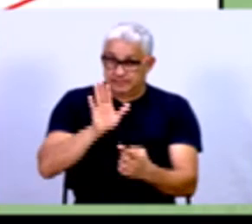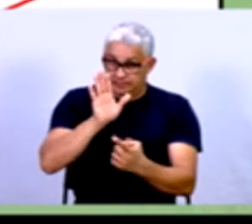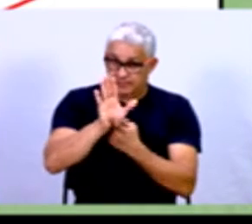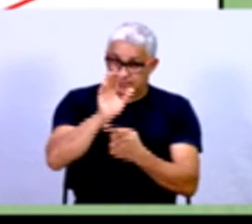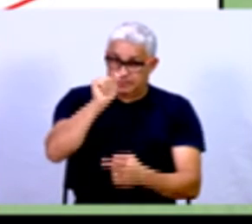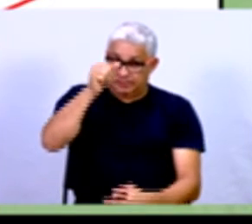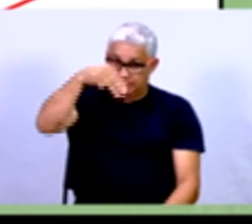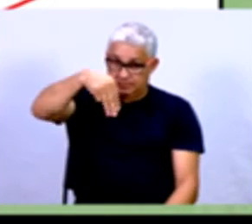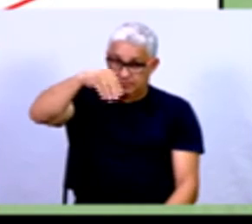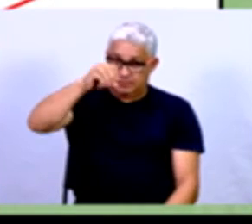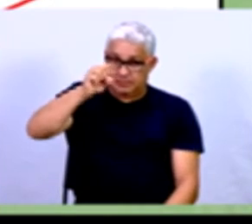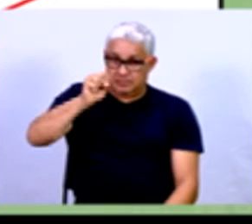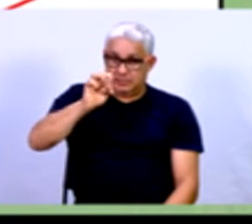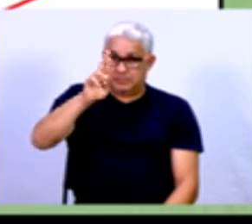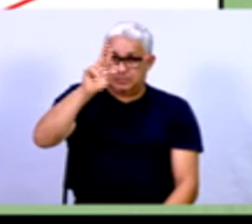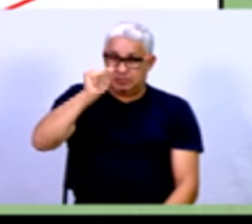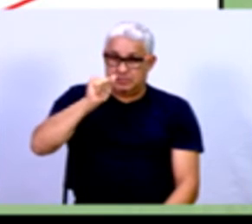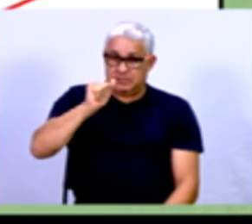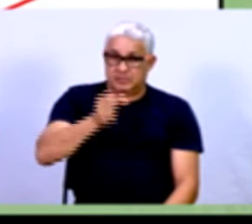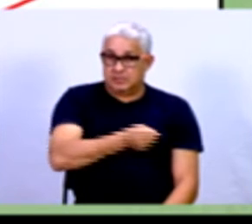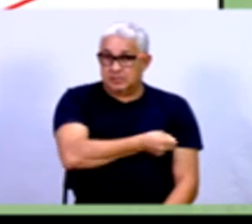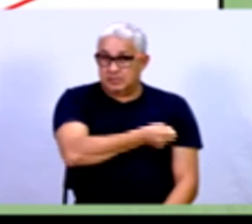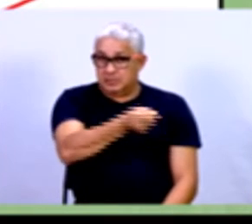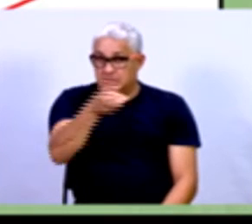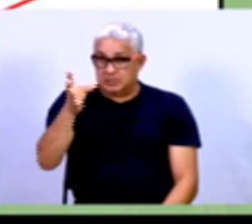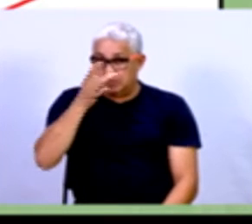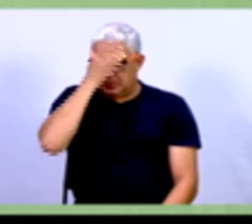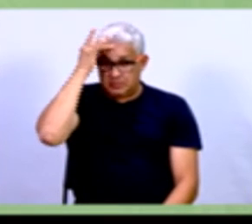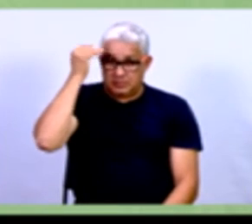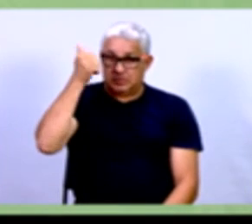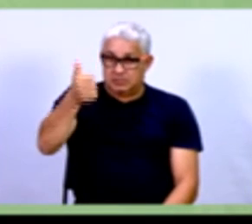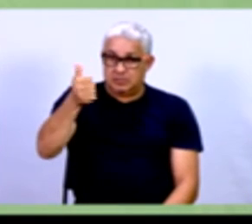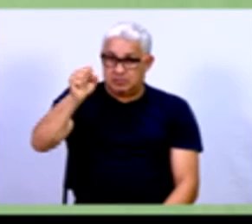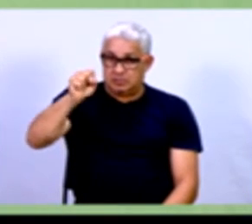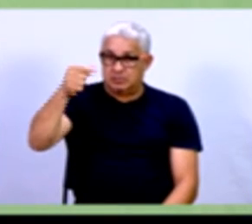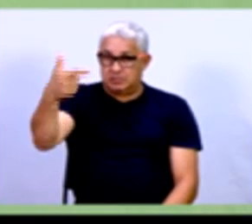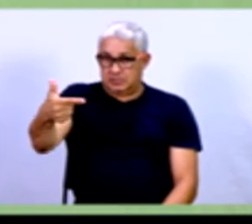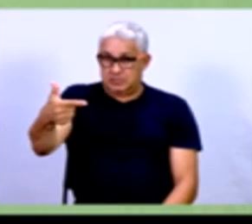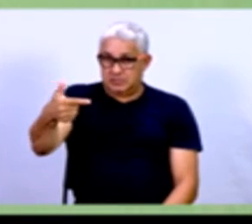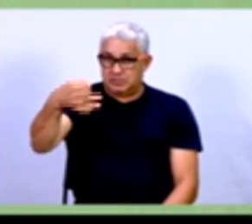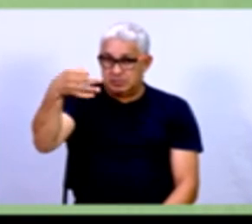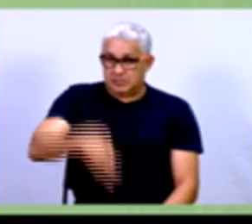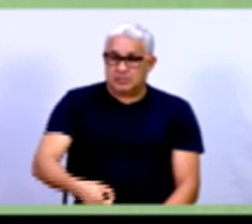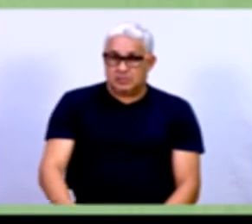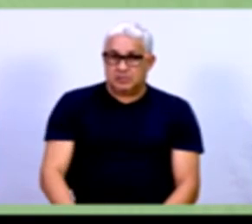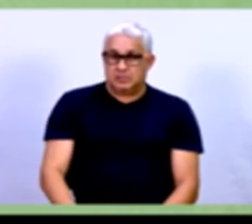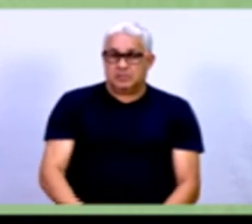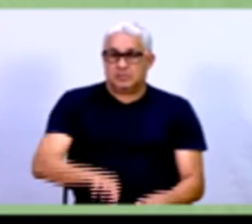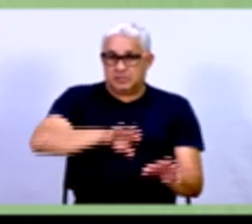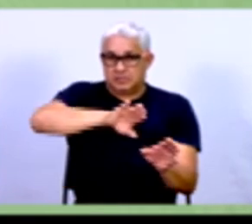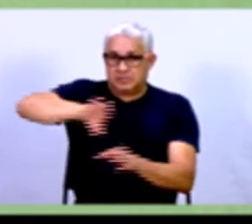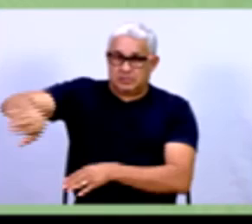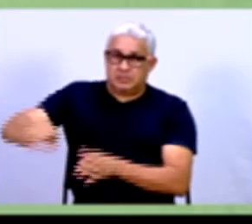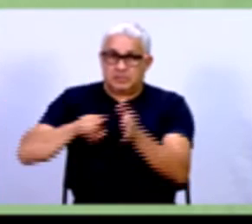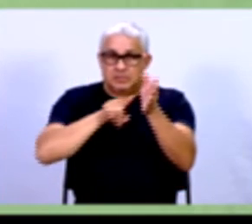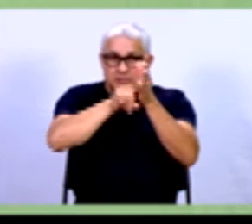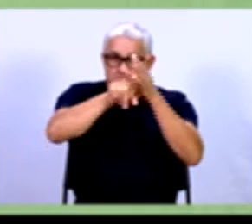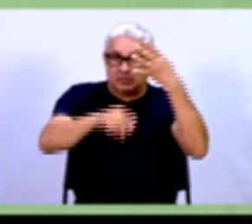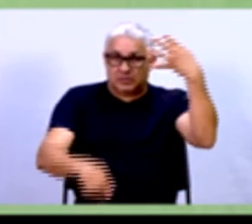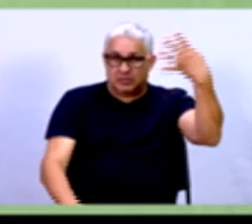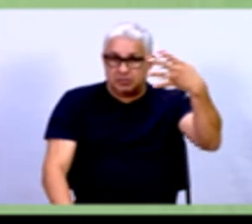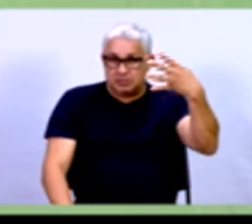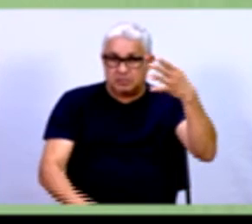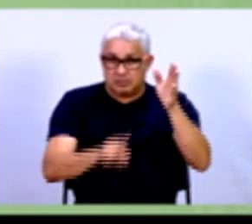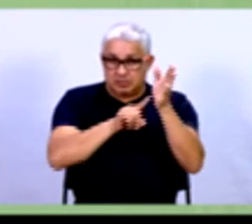a quantidade de pessoas vai ser 182, tá? Questão 4. Para uma pesquisa,